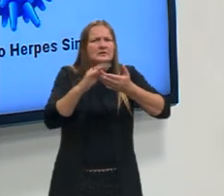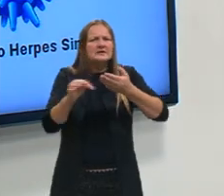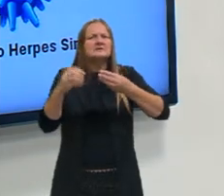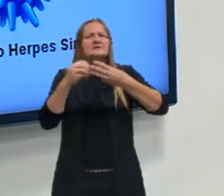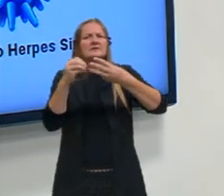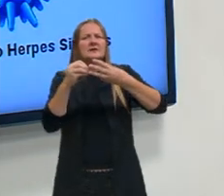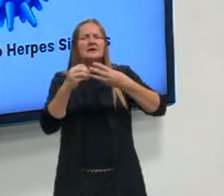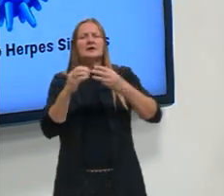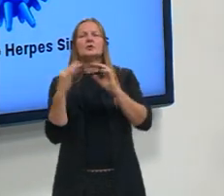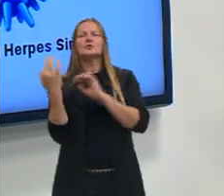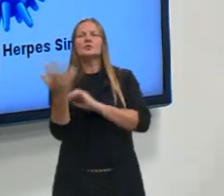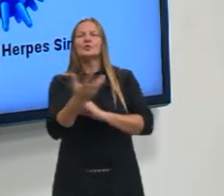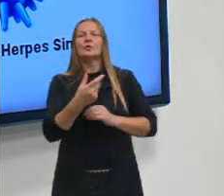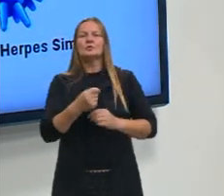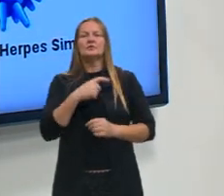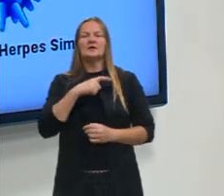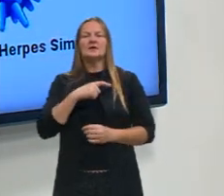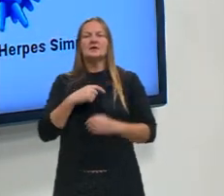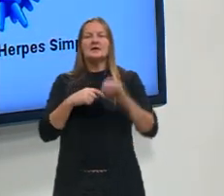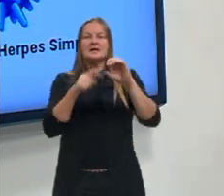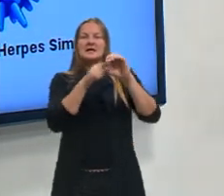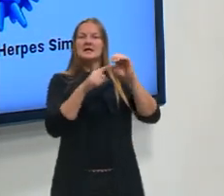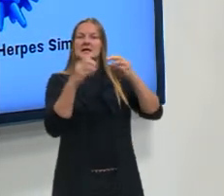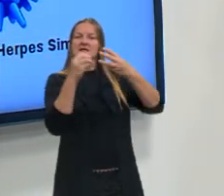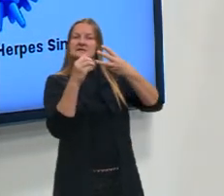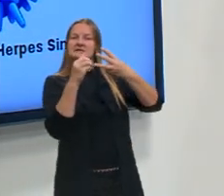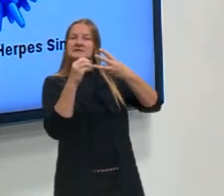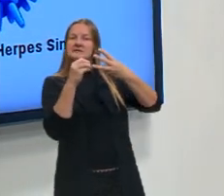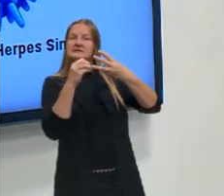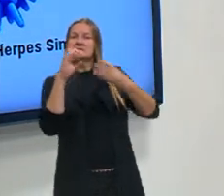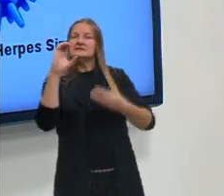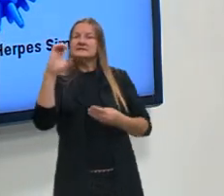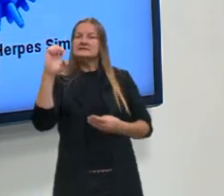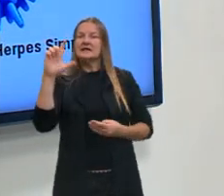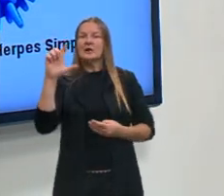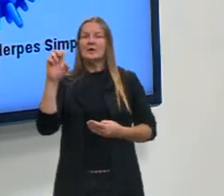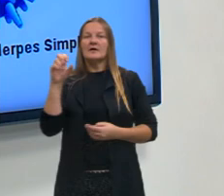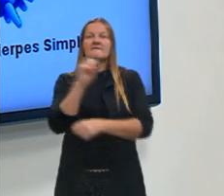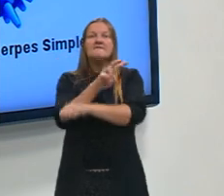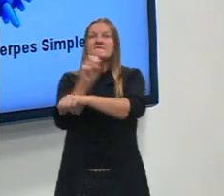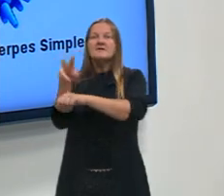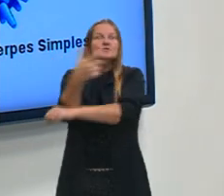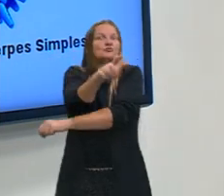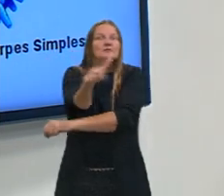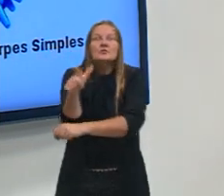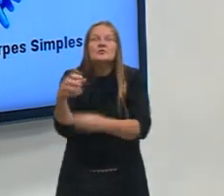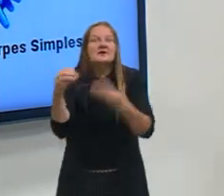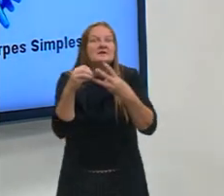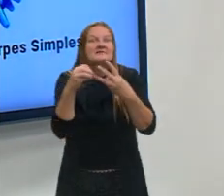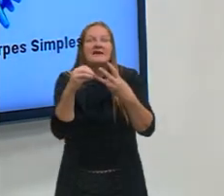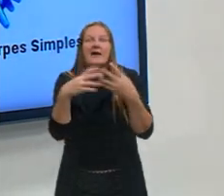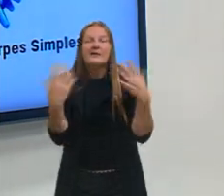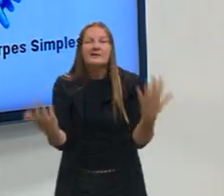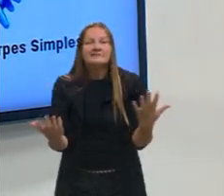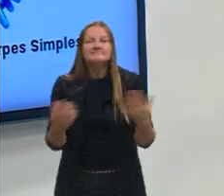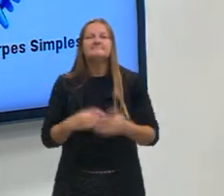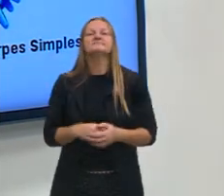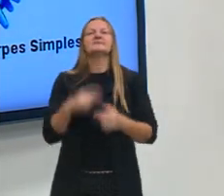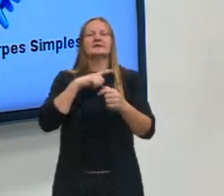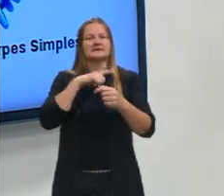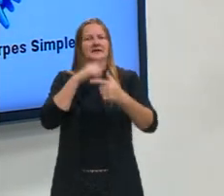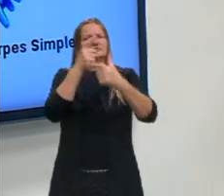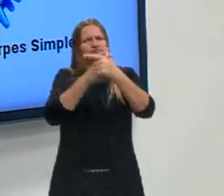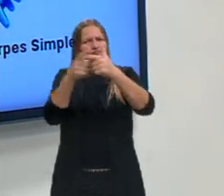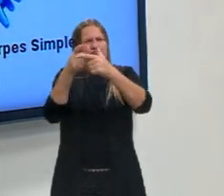é que todos os seres vivos possuem células e os vírus não possuem células Claro que tem uma divisão